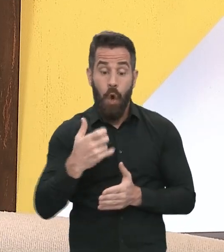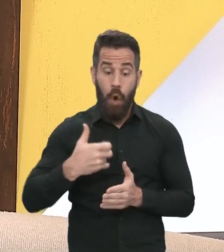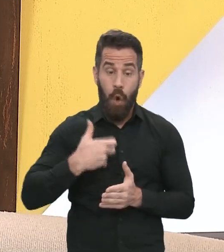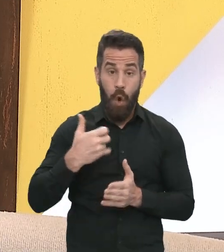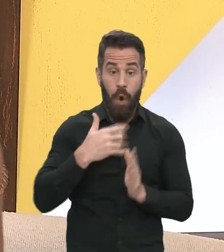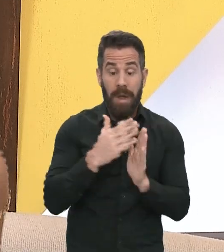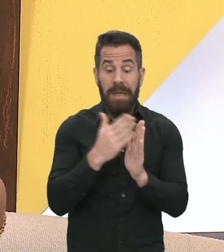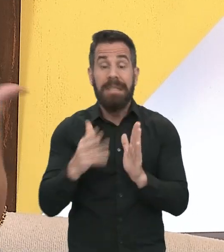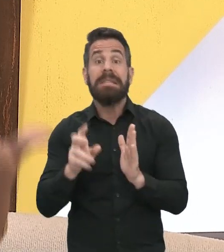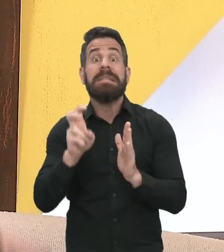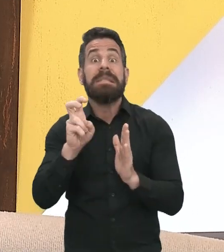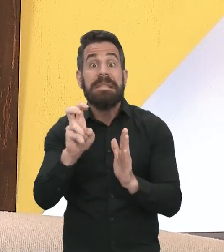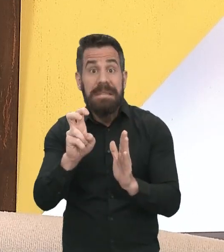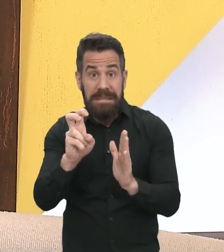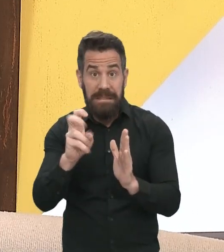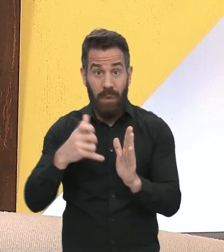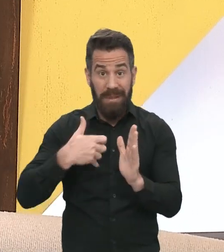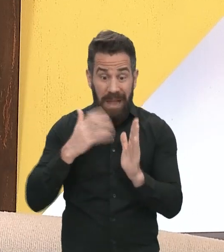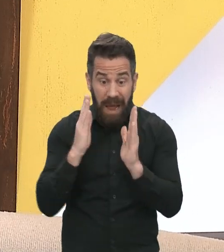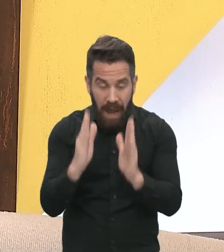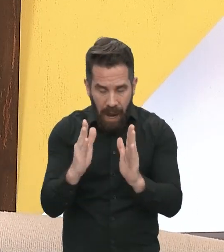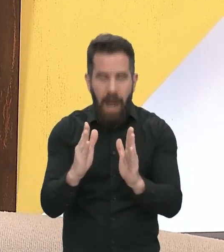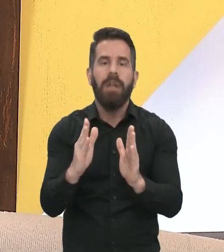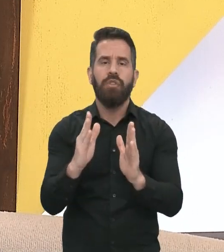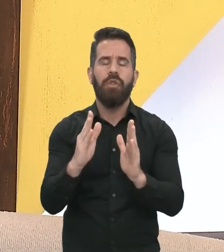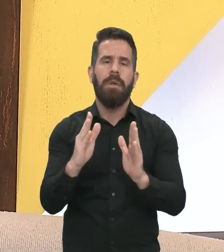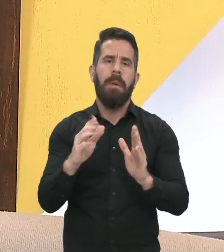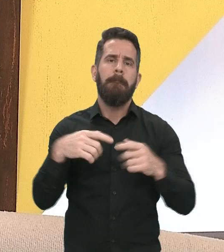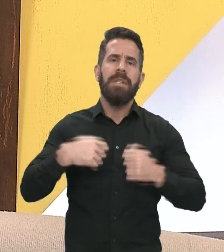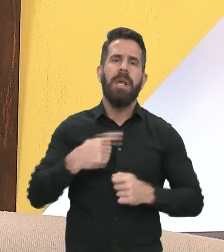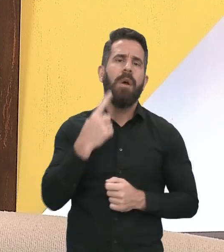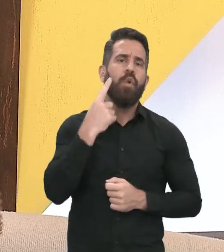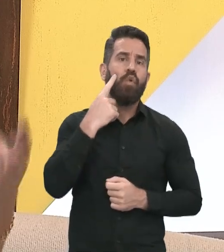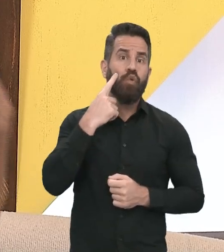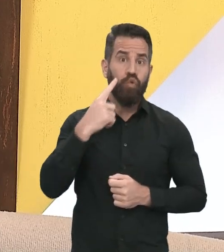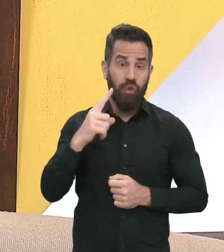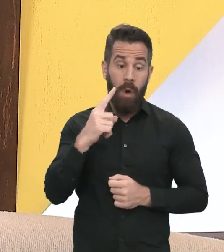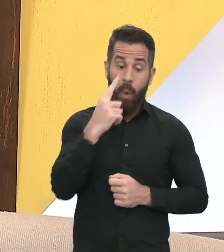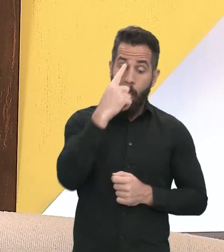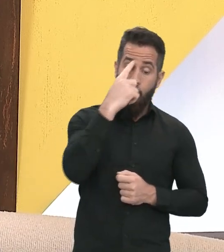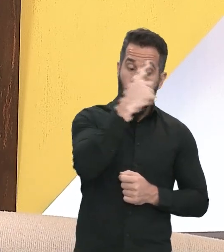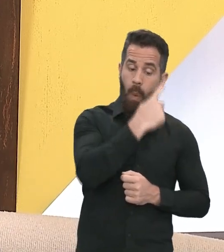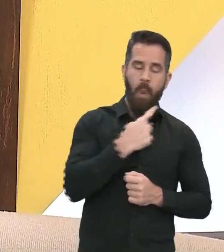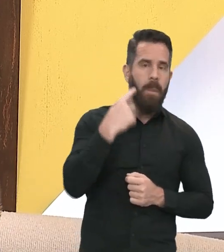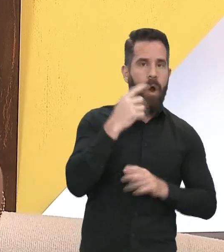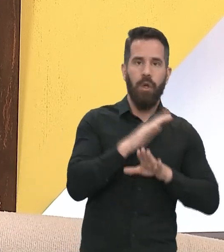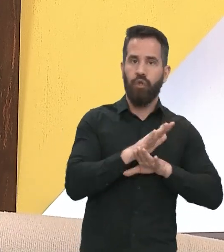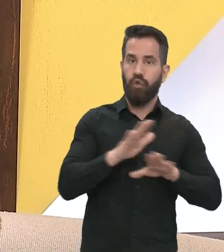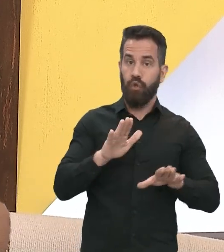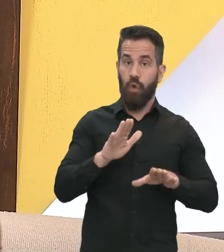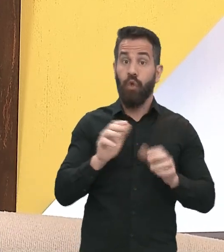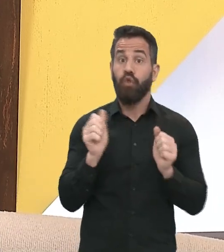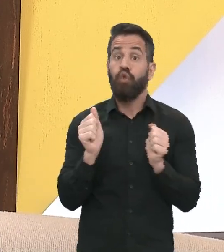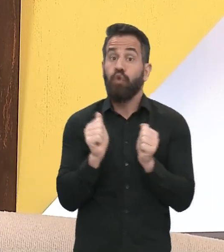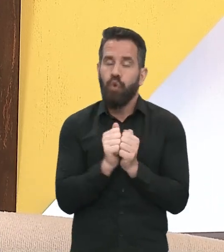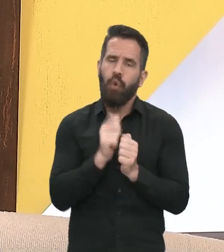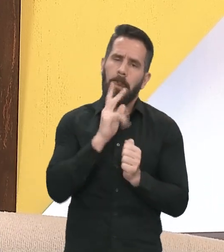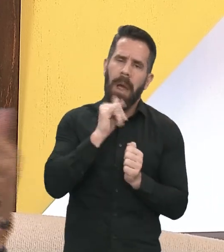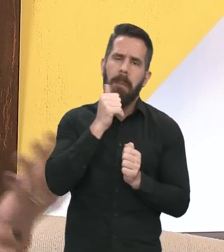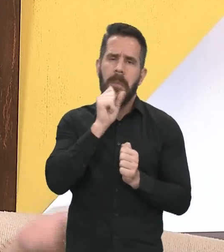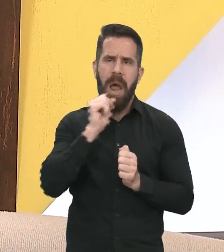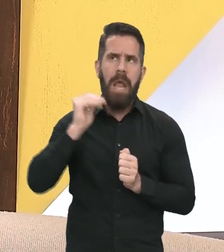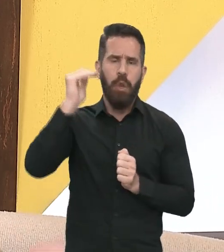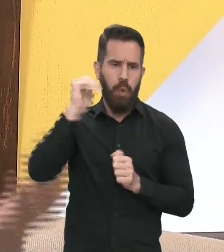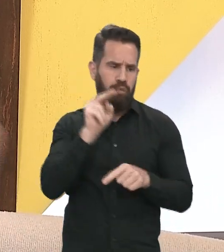por dia com a supervisão de um adulto. Mas é um ponto interessante porque acho que além da gente pensar sobre